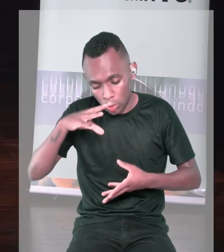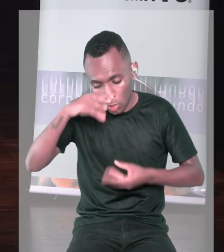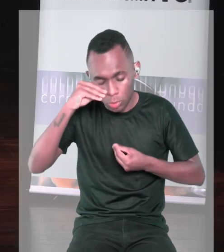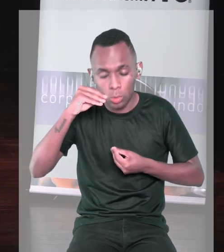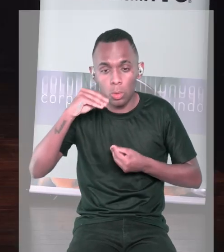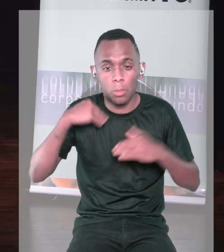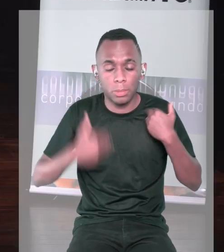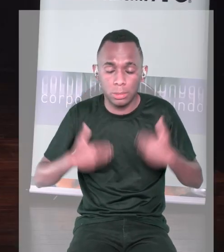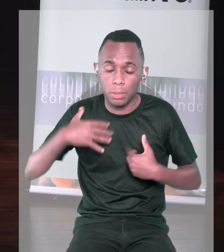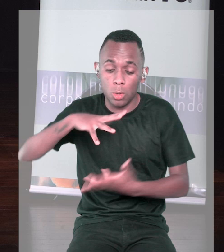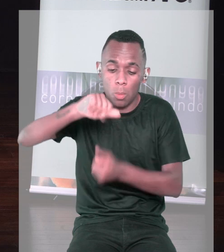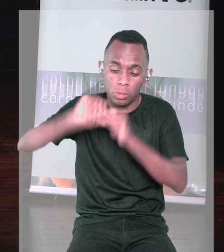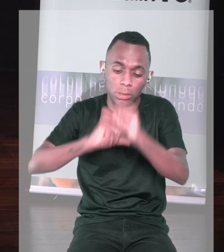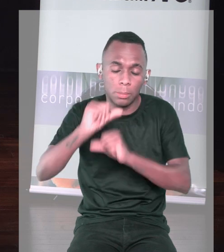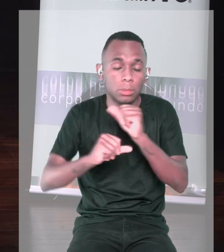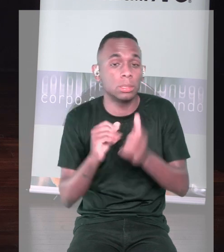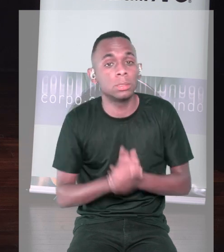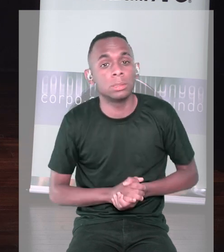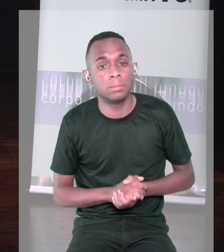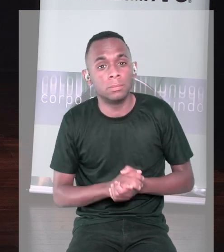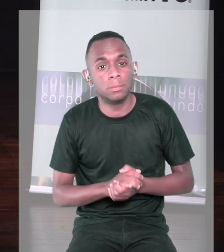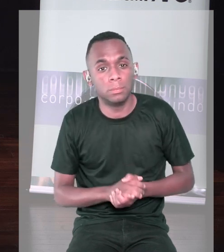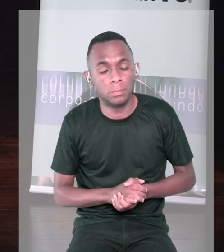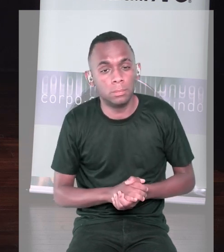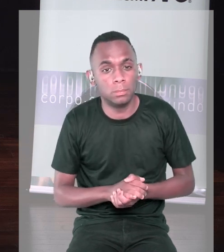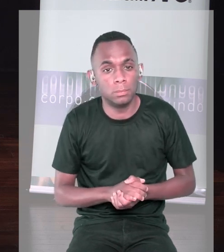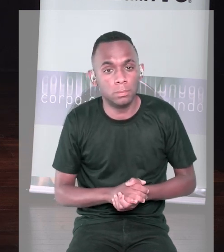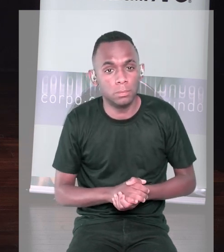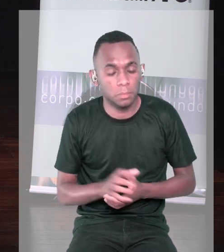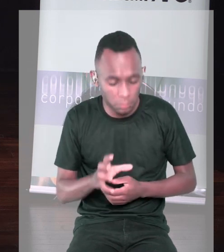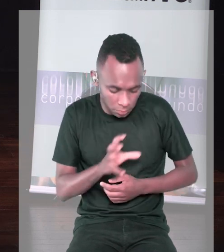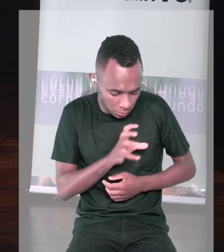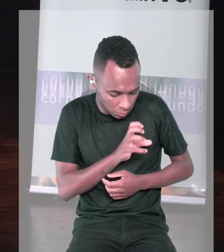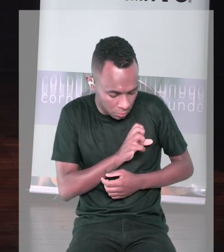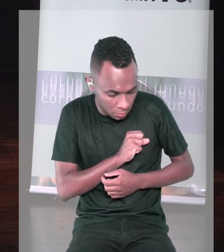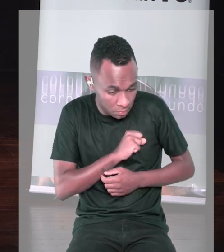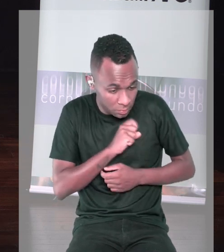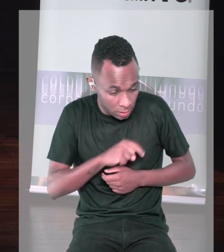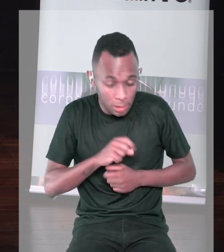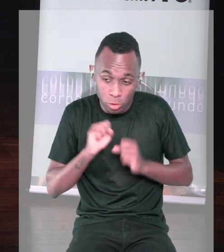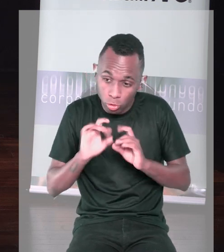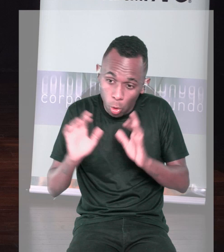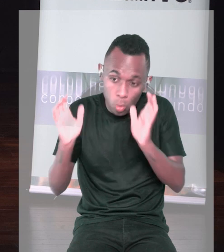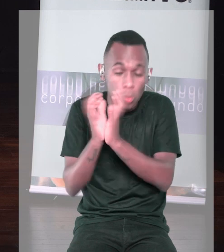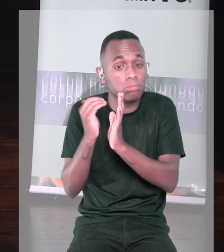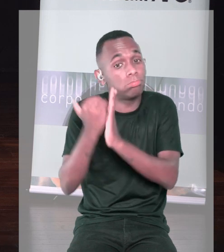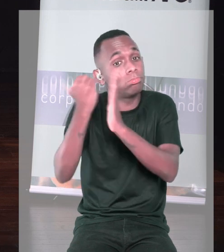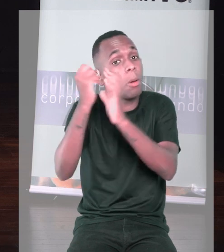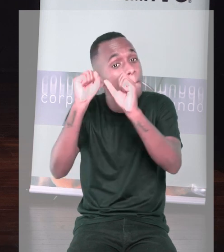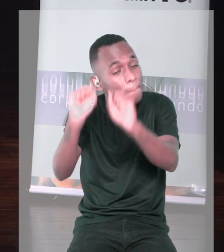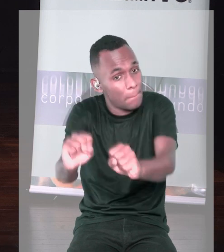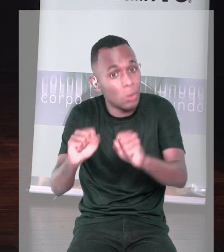Amor é privilégio de maduros, estendidos na mais estreita cama, que se torna mais